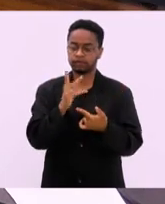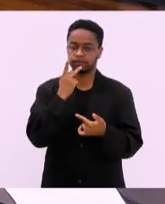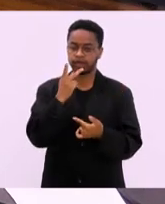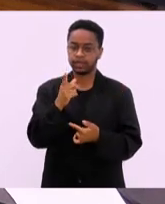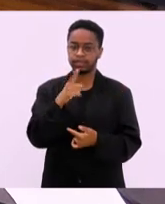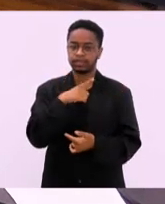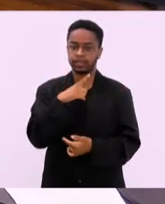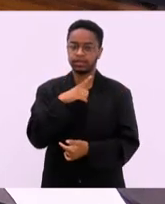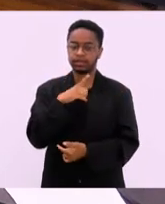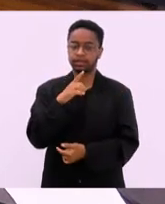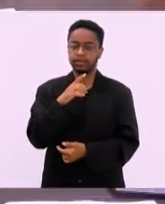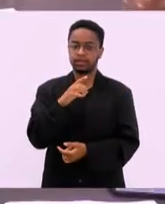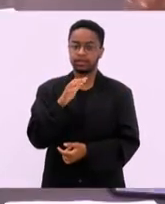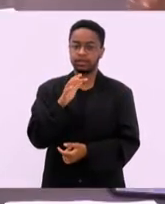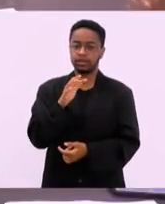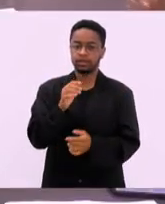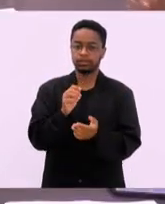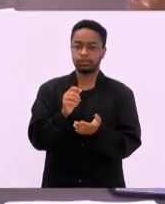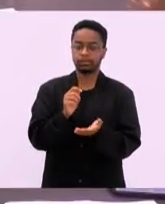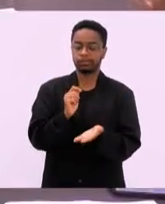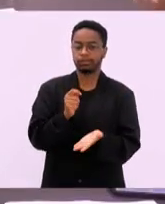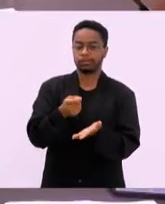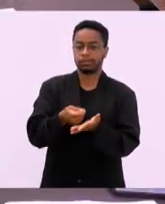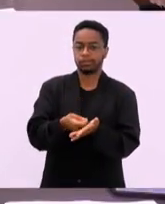da agência para clube,